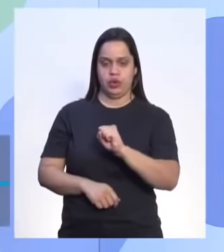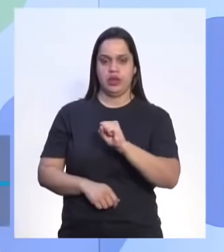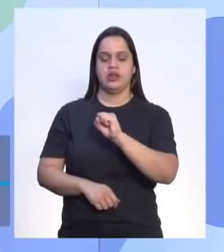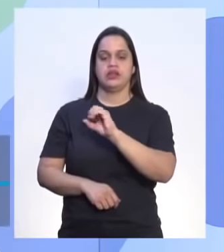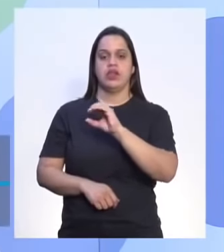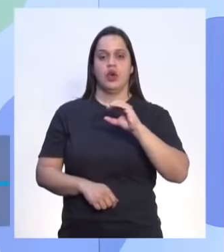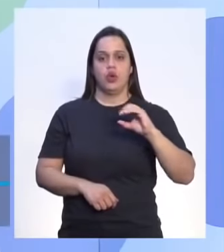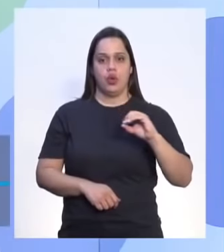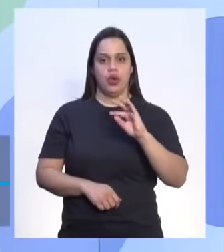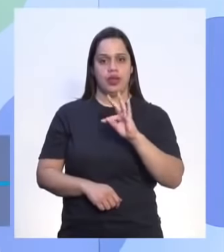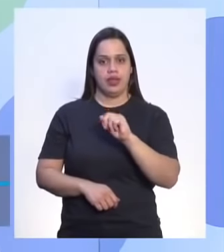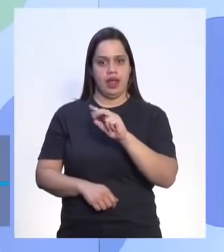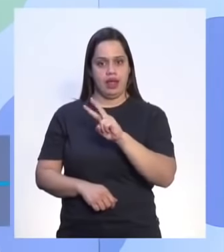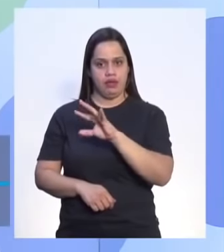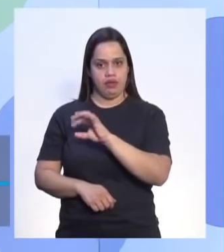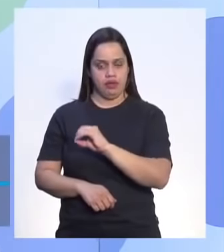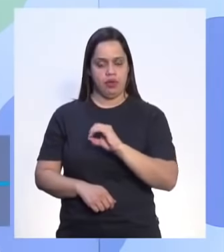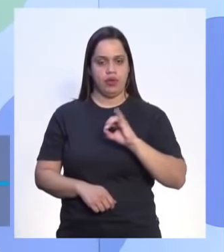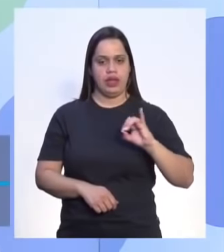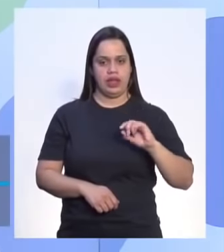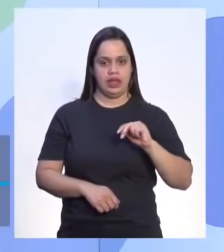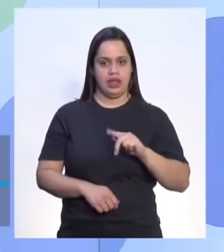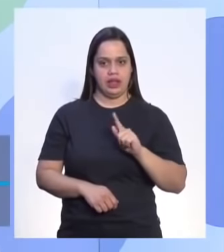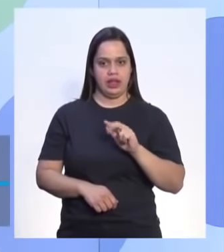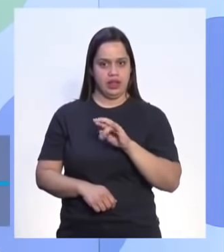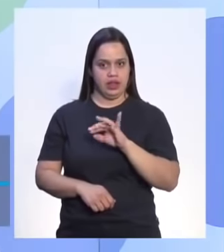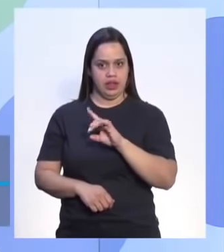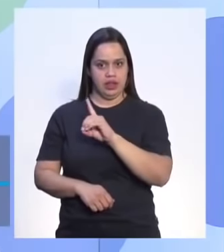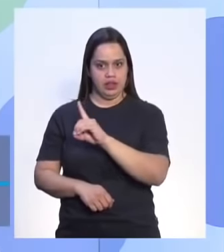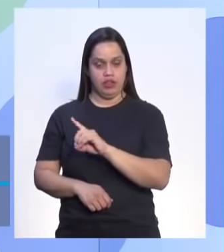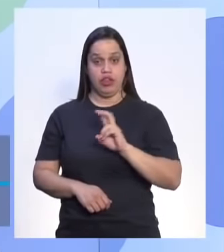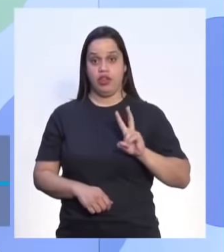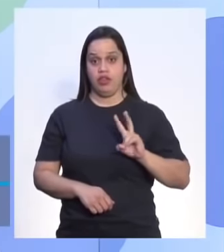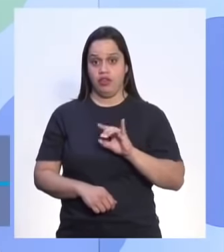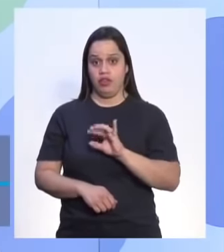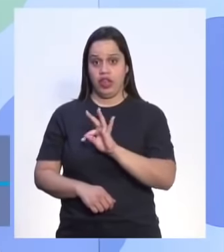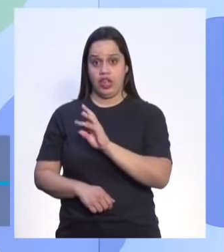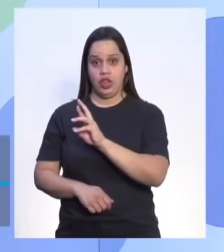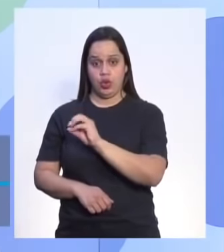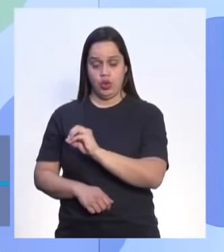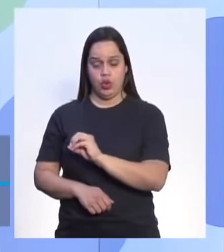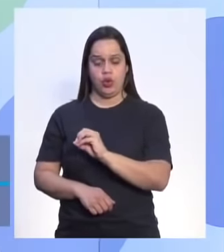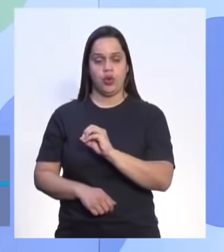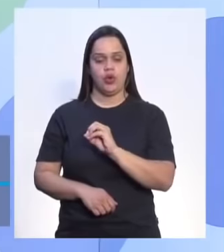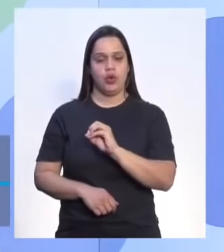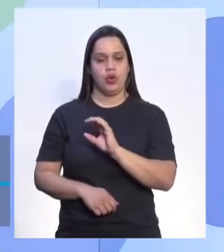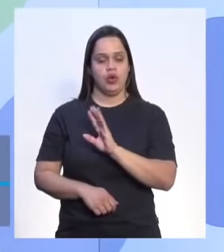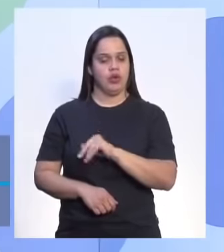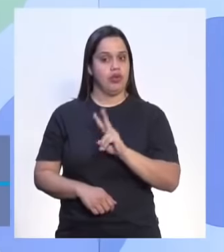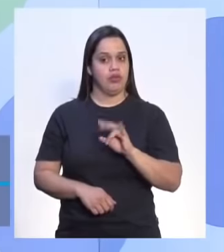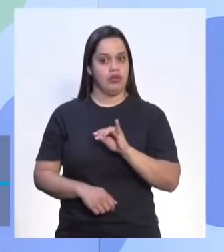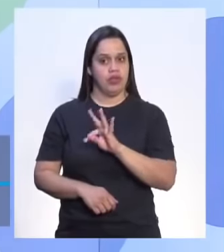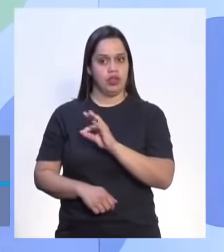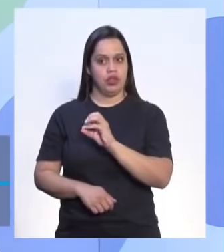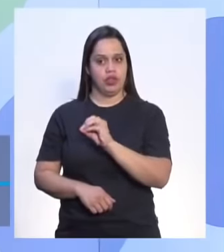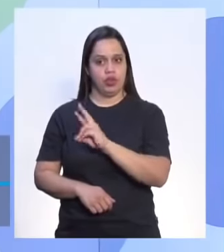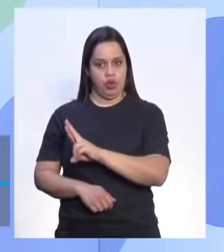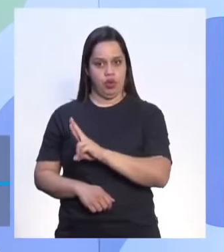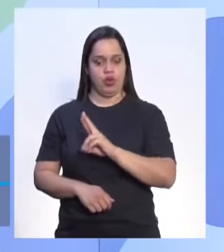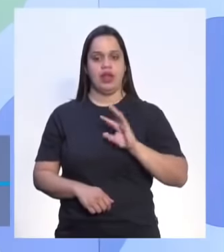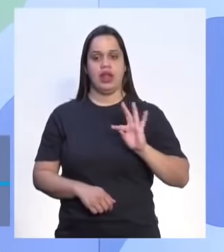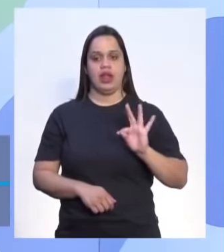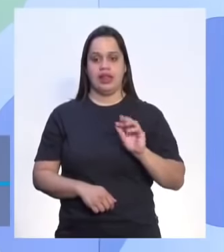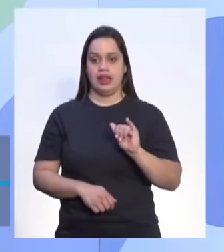aqui colocando, Ingrid, Vitor também colocando, Thaís aqui, ó,